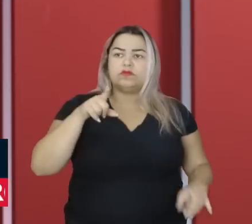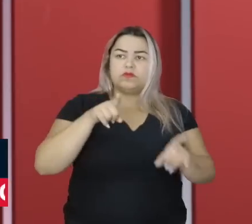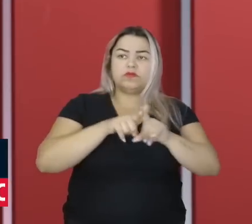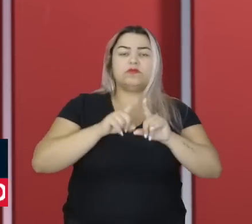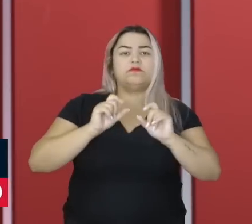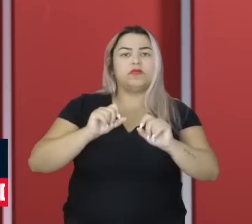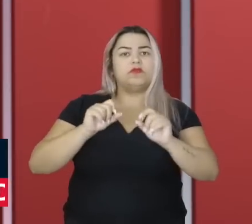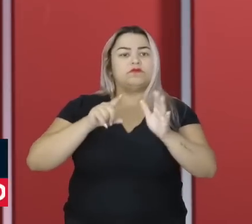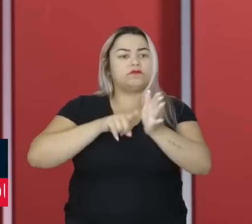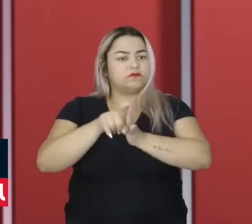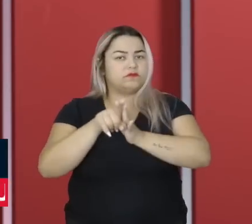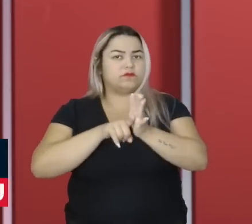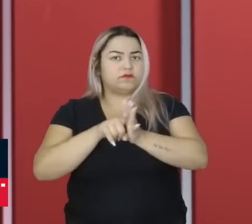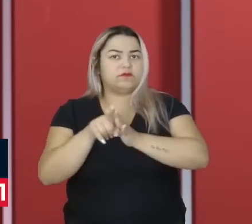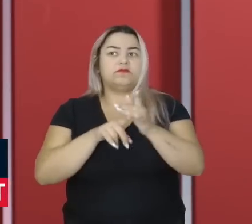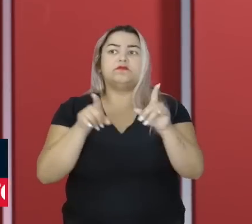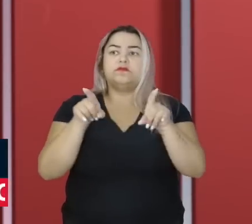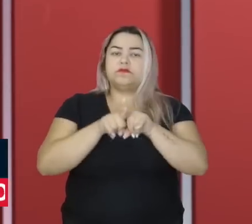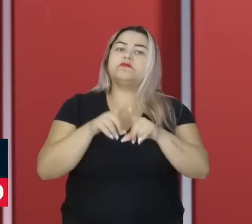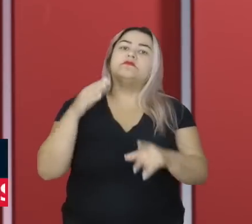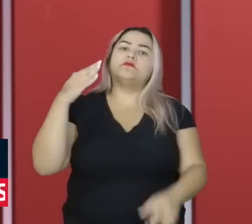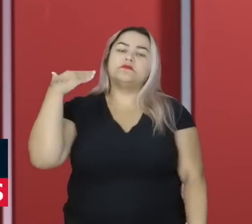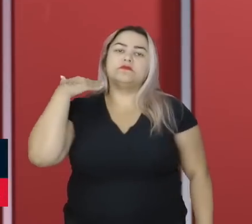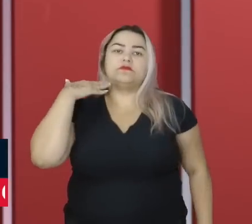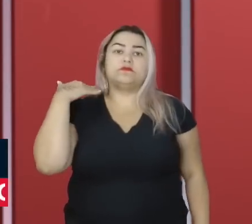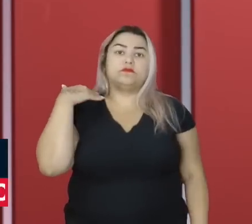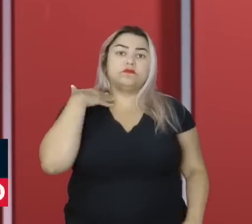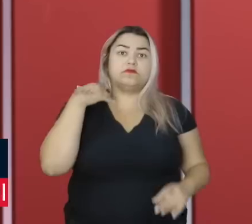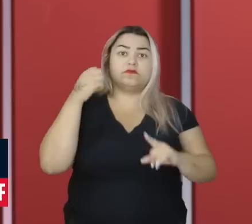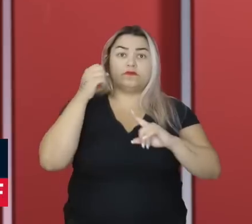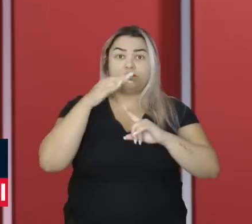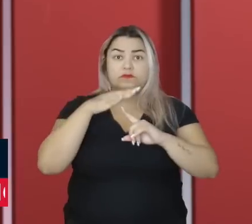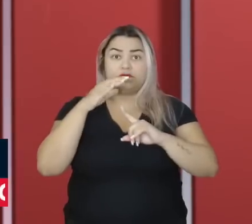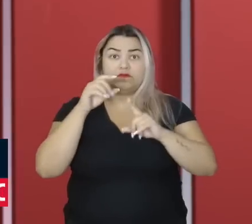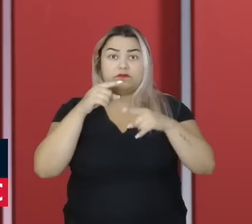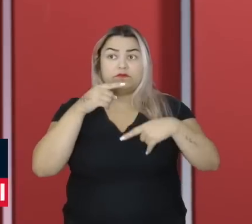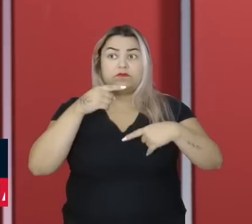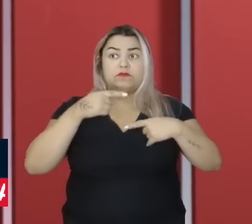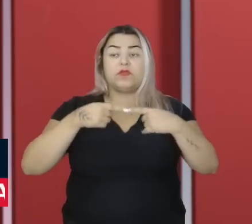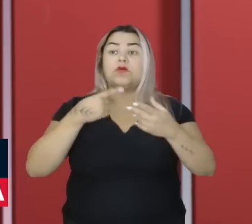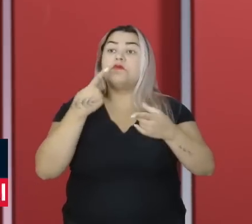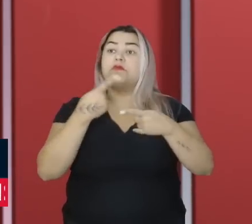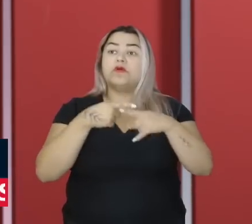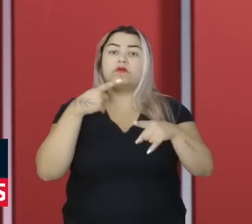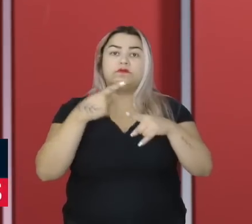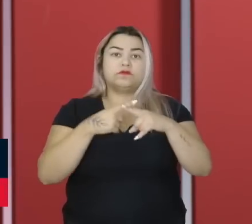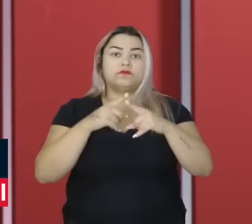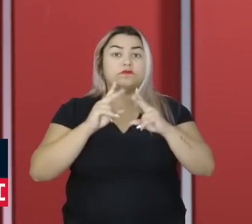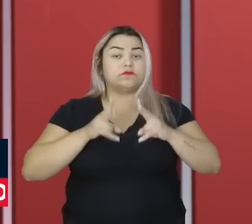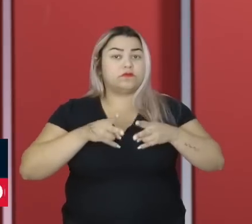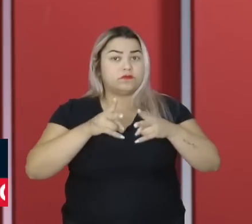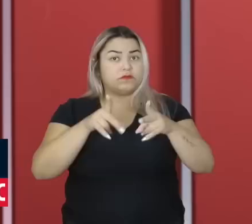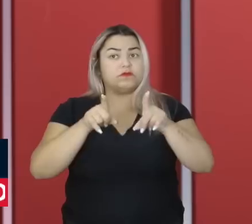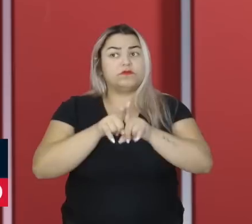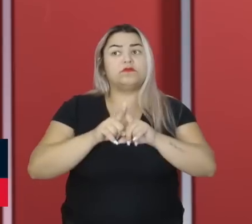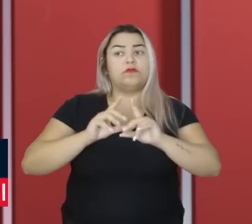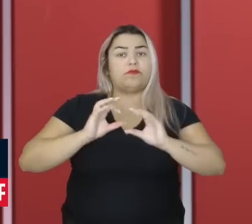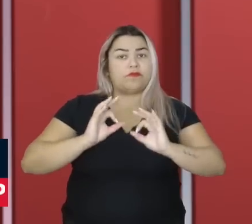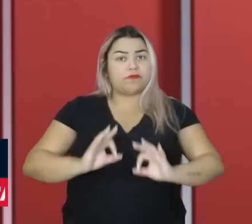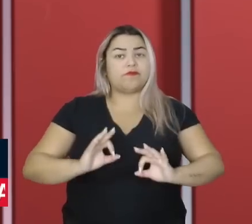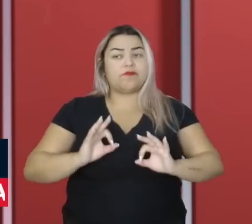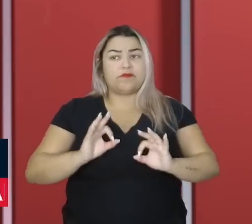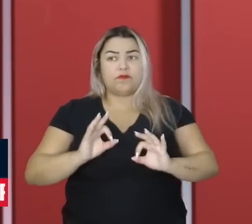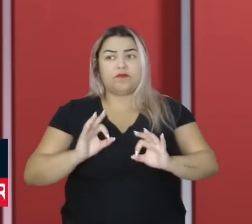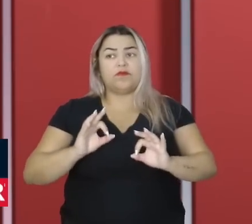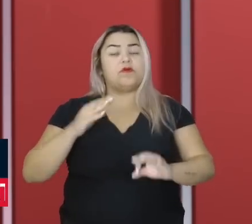fiscalizador do Banco Central, sobre a política monetária. Por que manteve isso, mesmo estando os indicadores positivos? Por